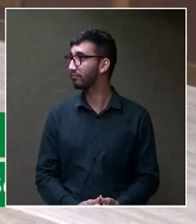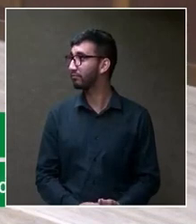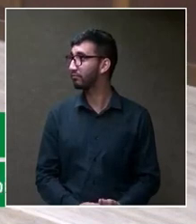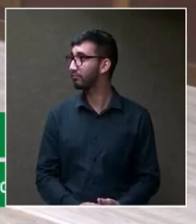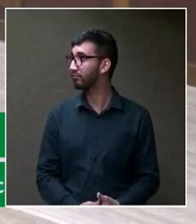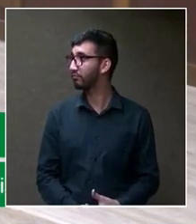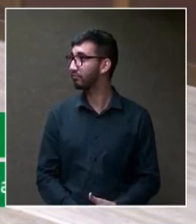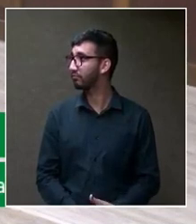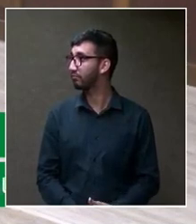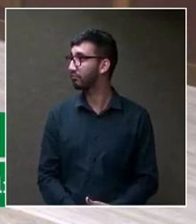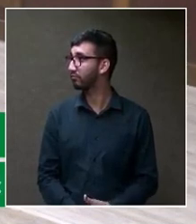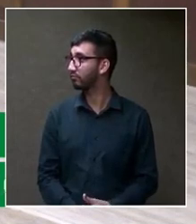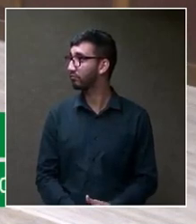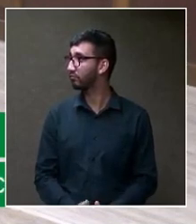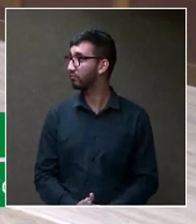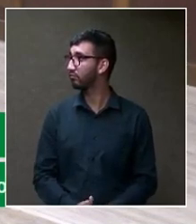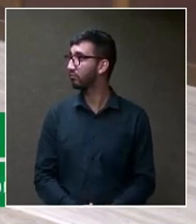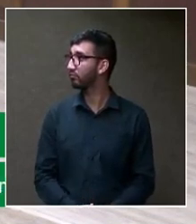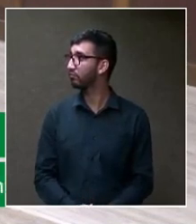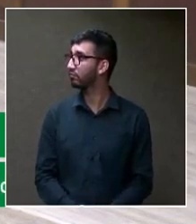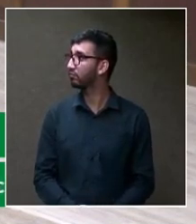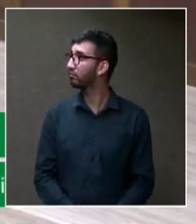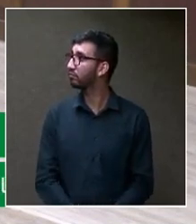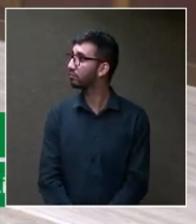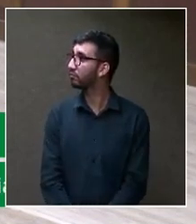Tem mais uma?